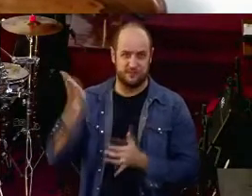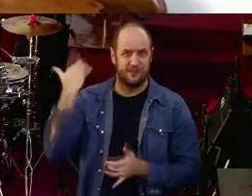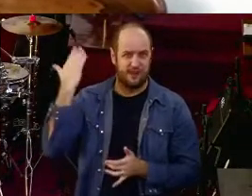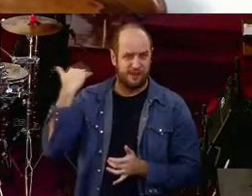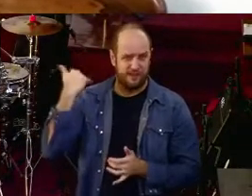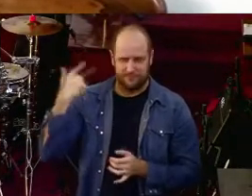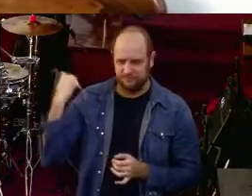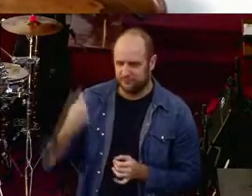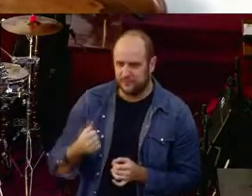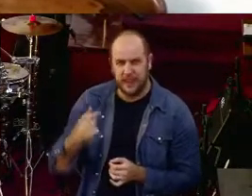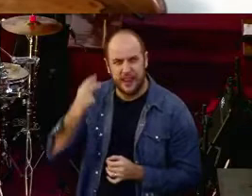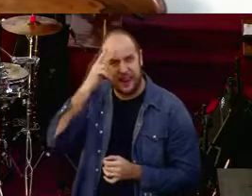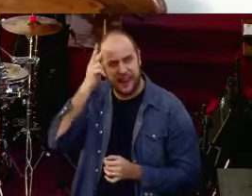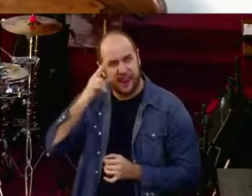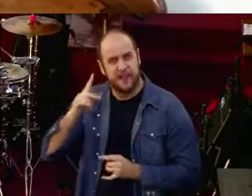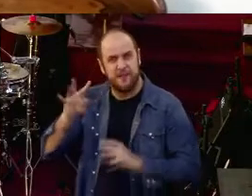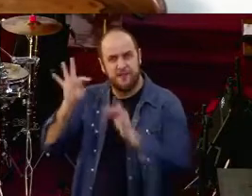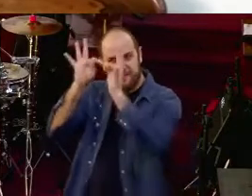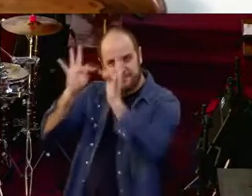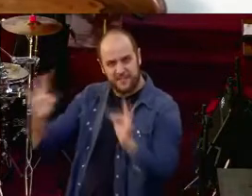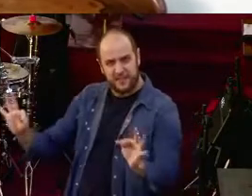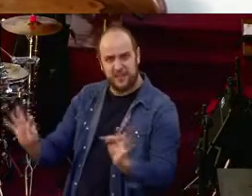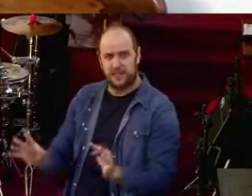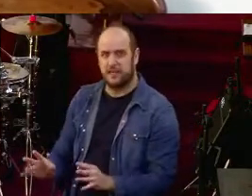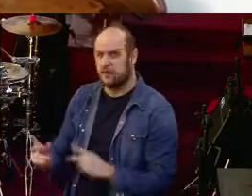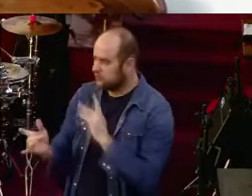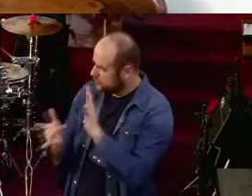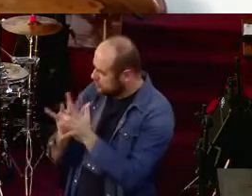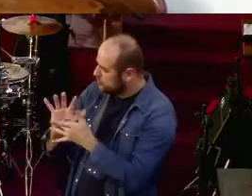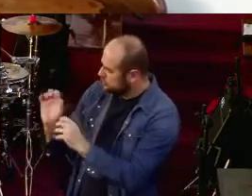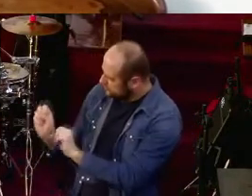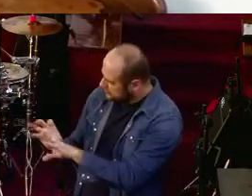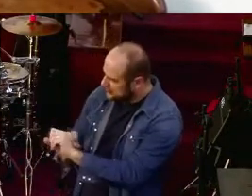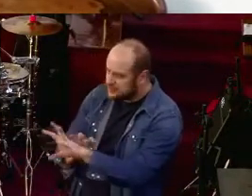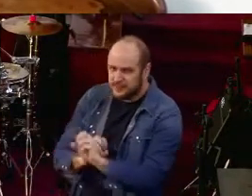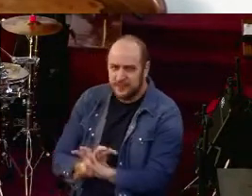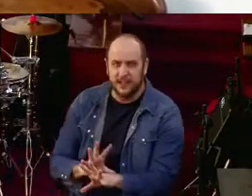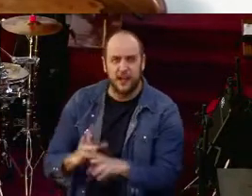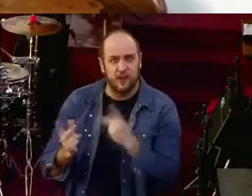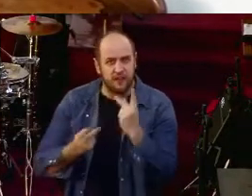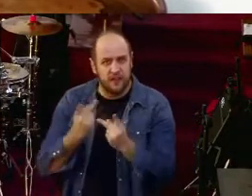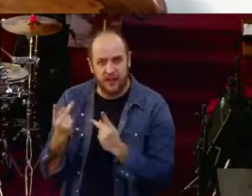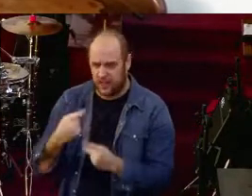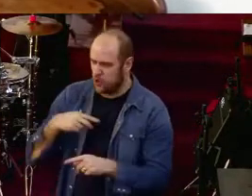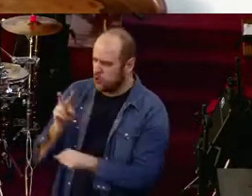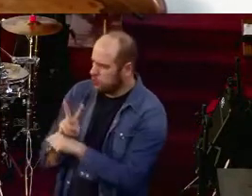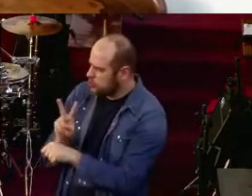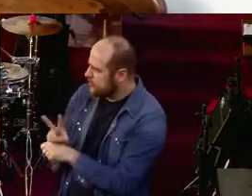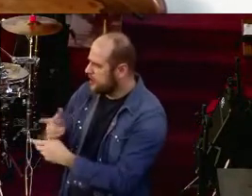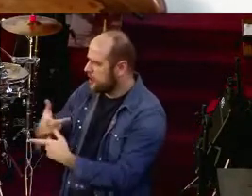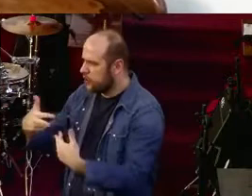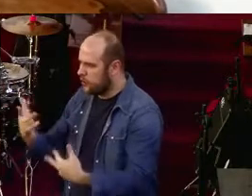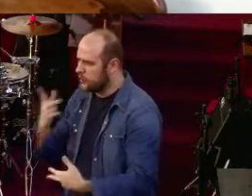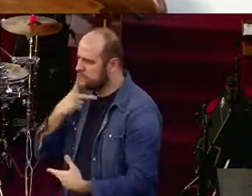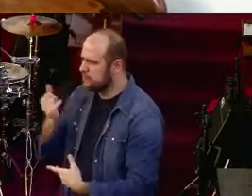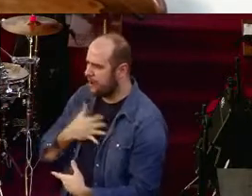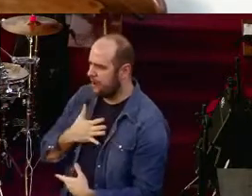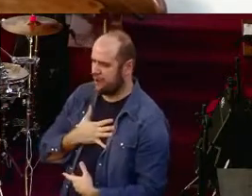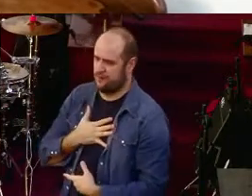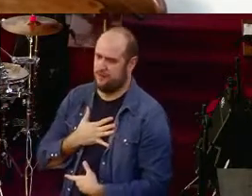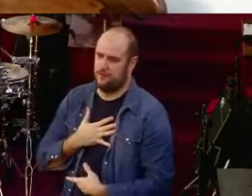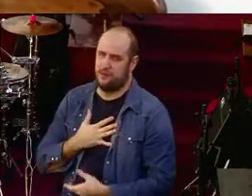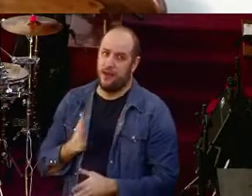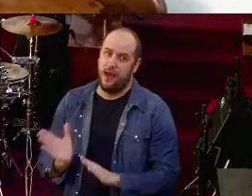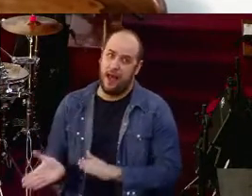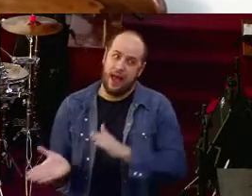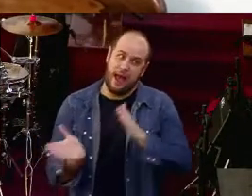no templo, ensinando aos doutores, convém que eu cuide das coisas do meu Pai. Agora são as primeiras palavras de Jesus dessa maneira